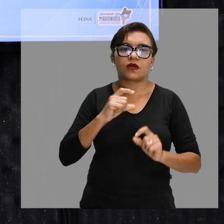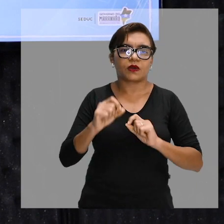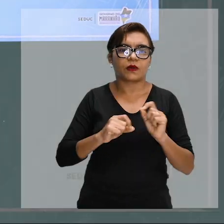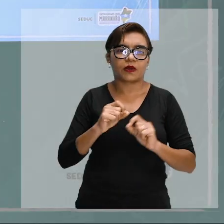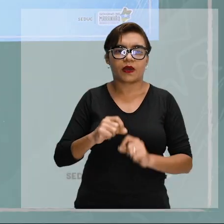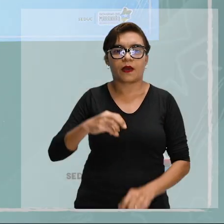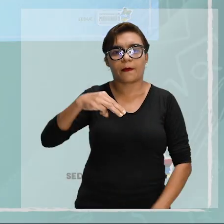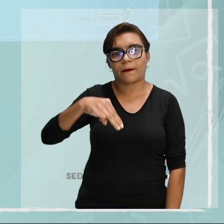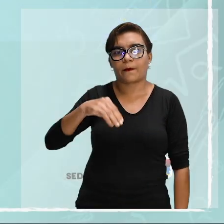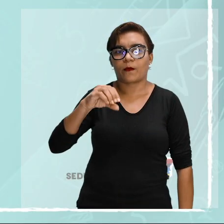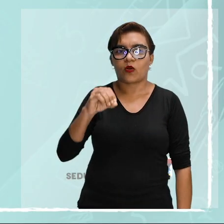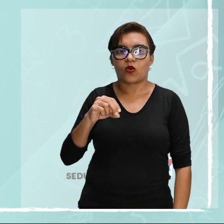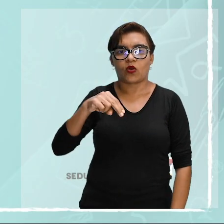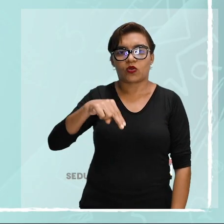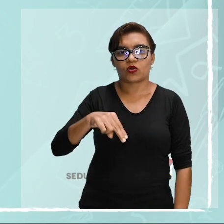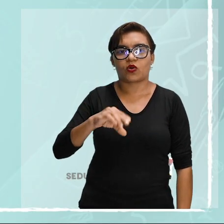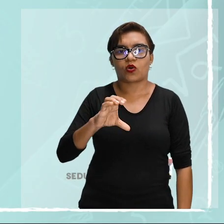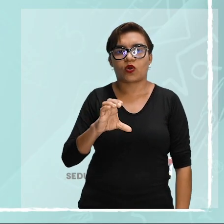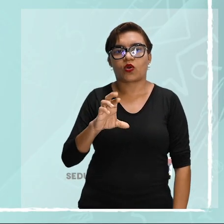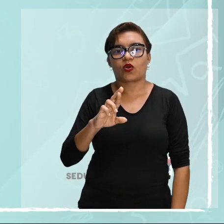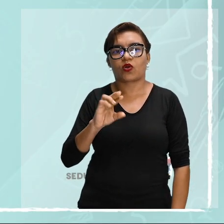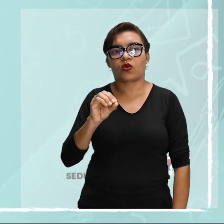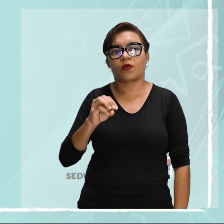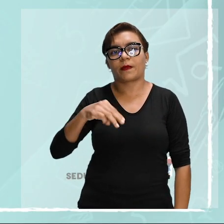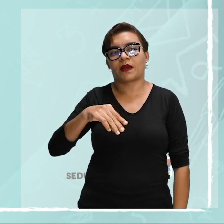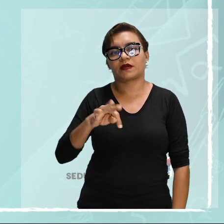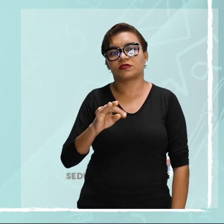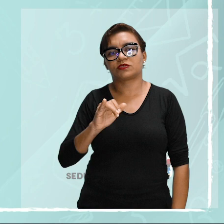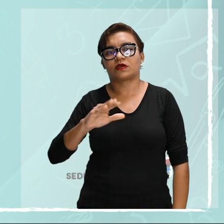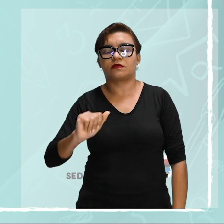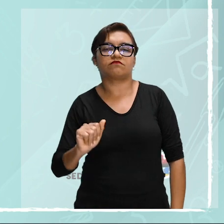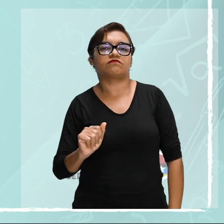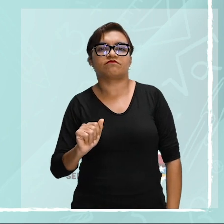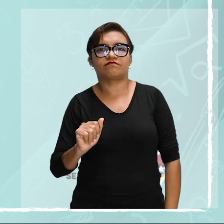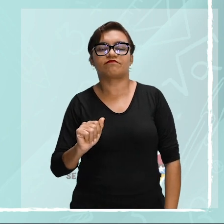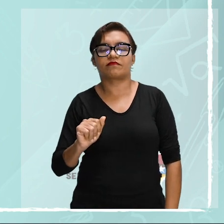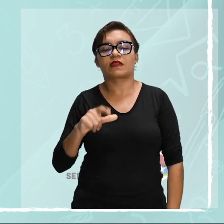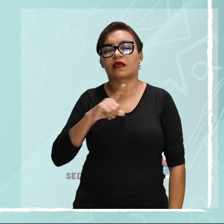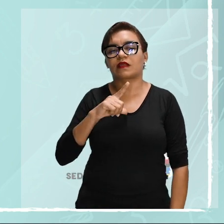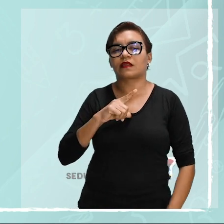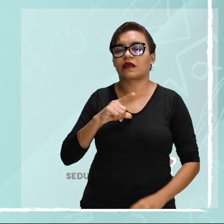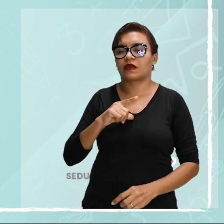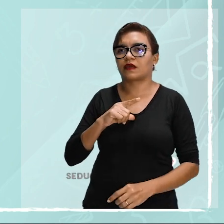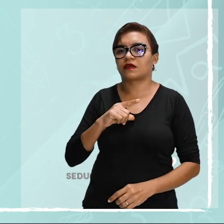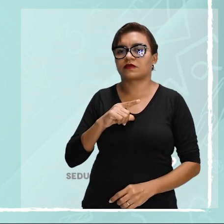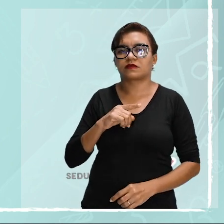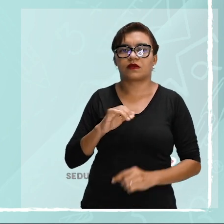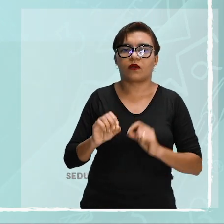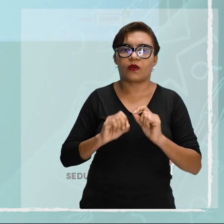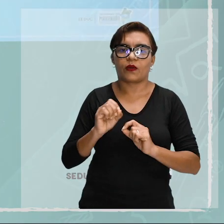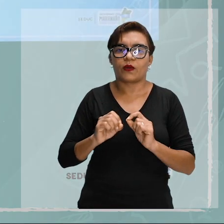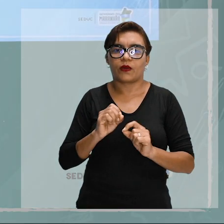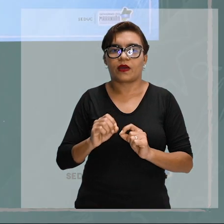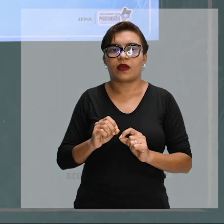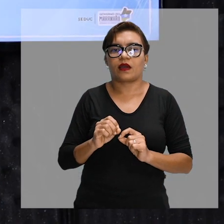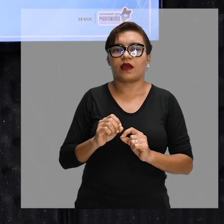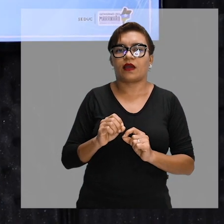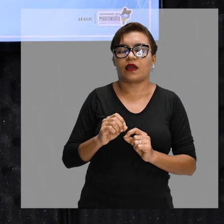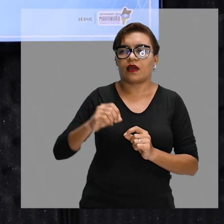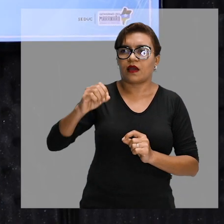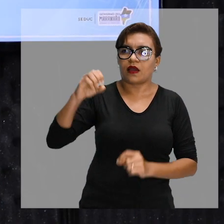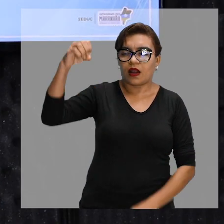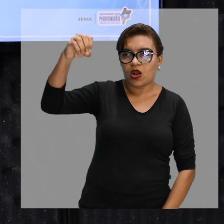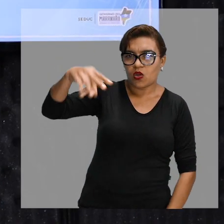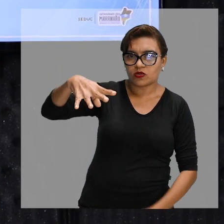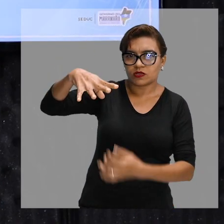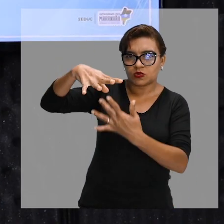monocromática, as radiações eletromagnéticas na faixa da luz visível composta por um único comprimento de onda, ou